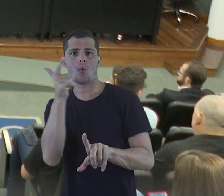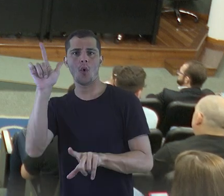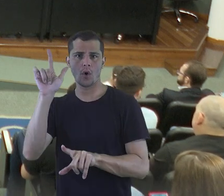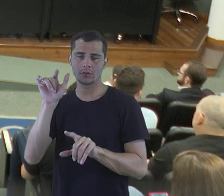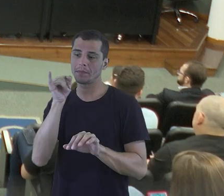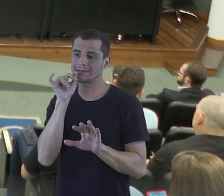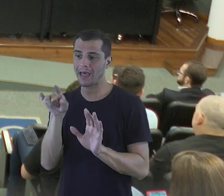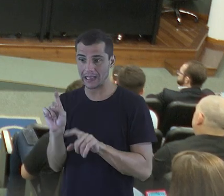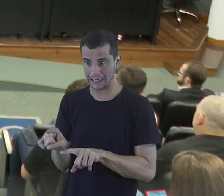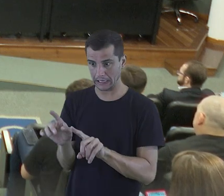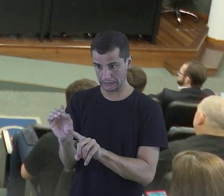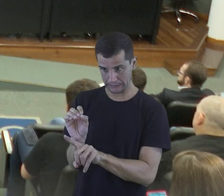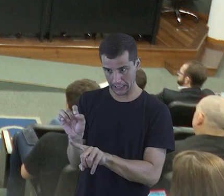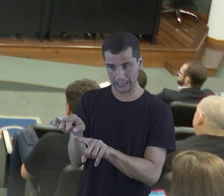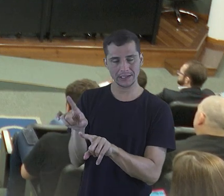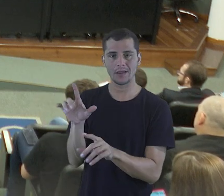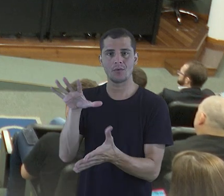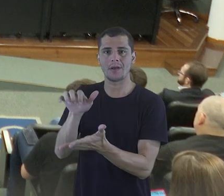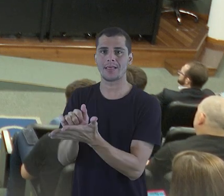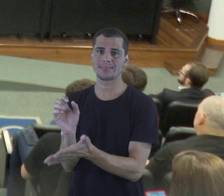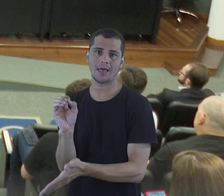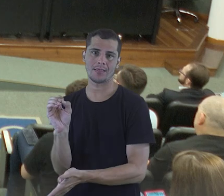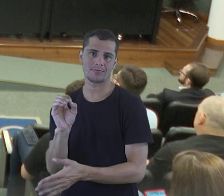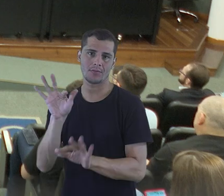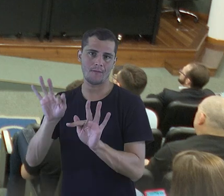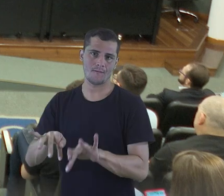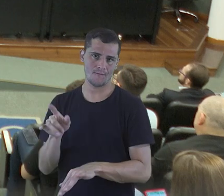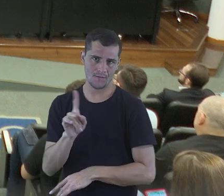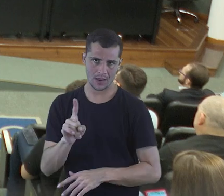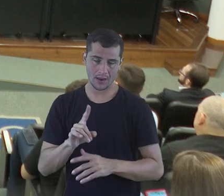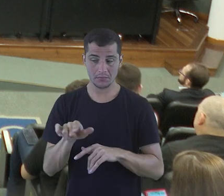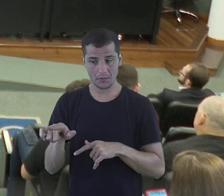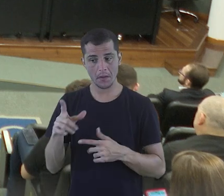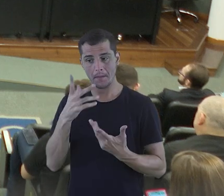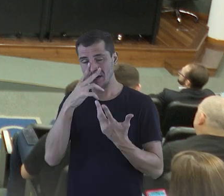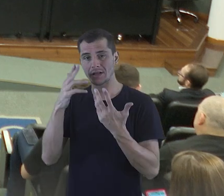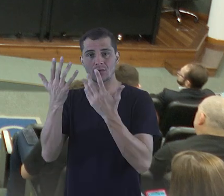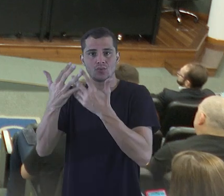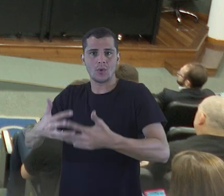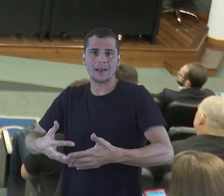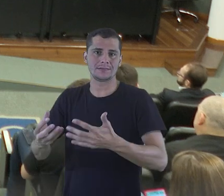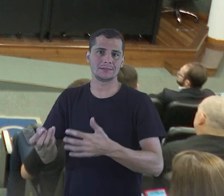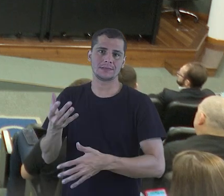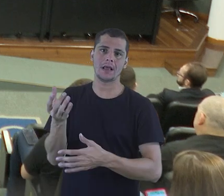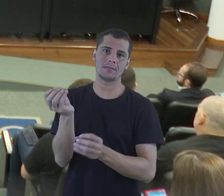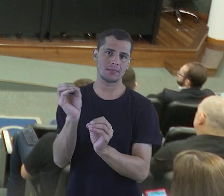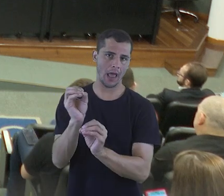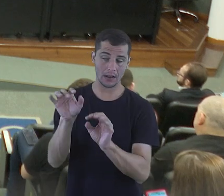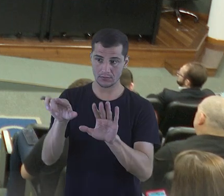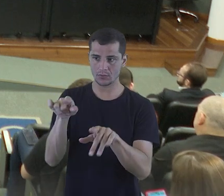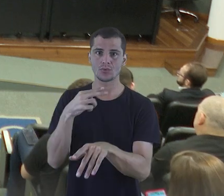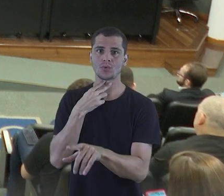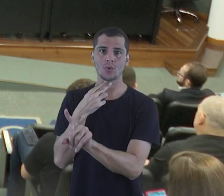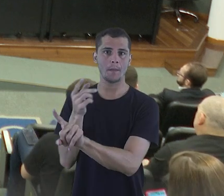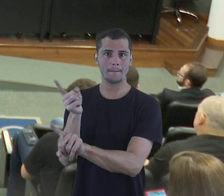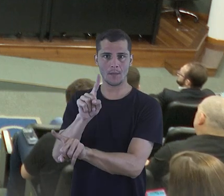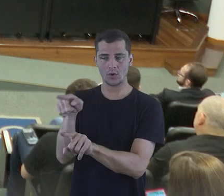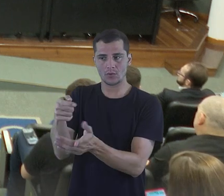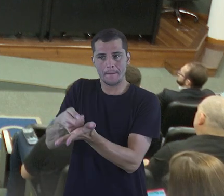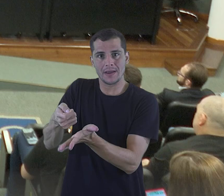clicar ali eu não termino o cadastro você vai ficar com o cadastro antigo sem atualização não pode essa é uma base que não é